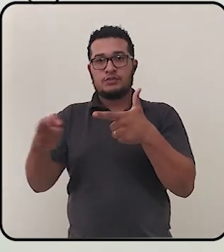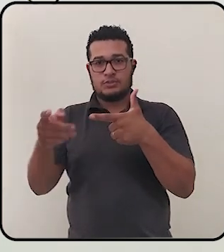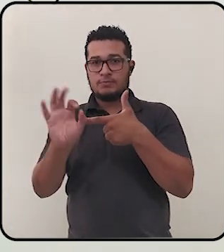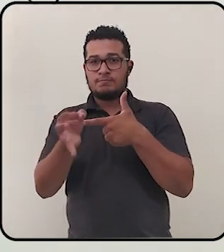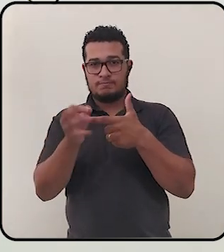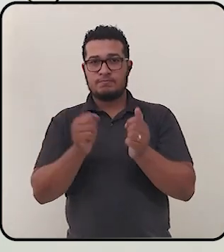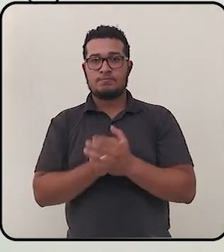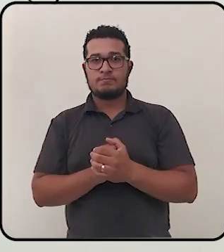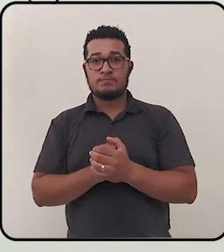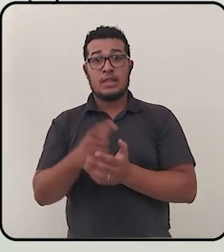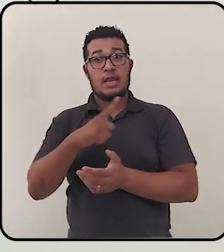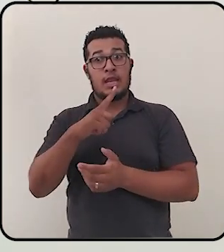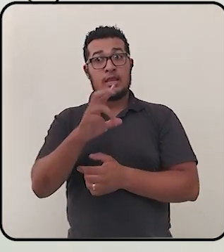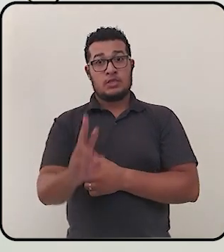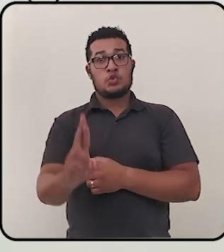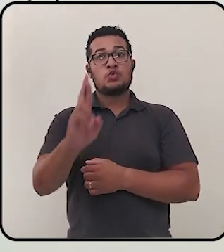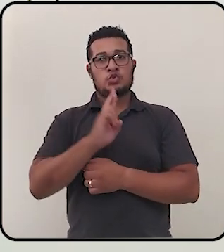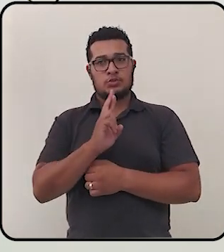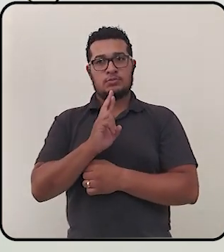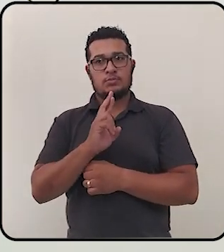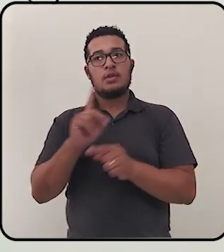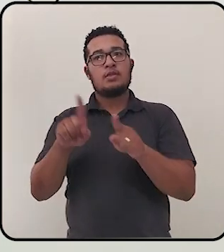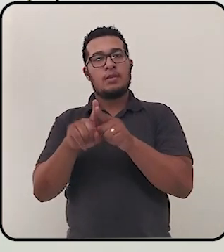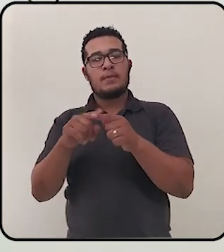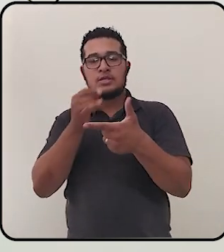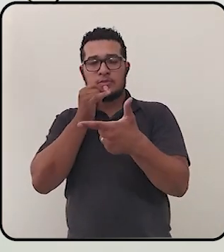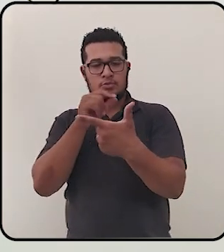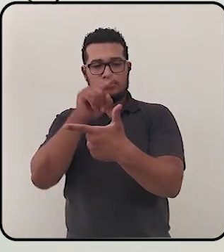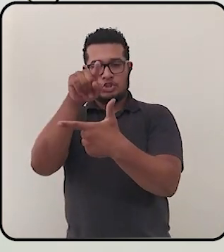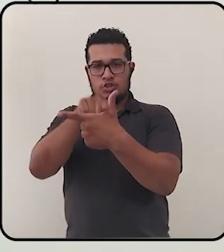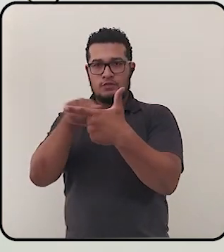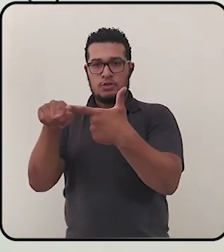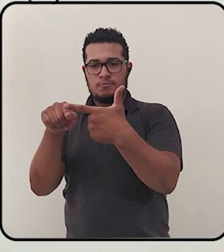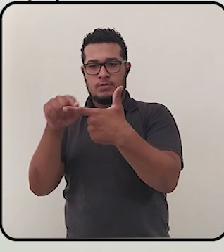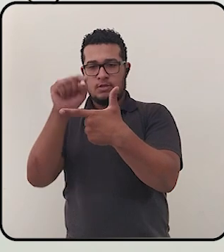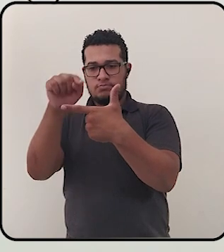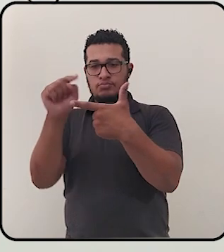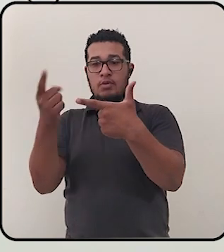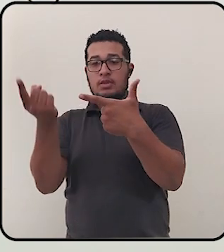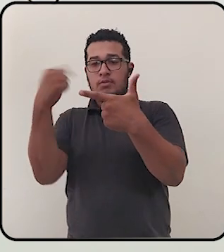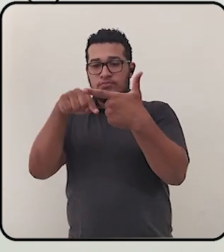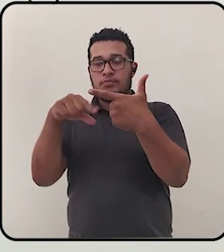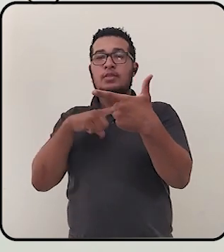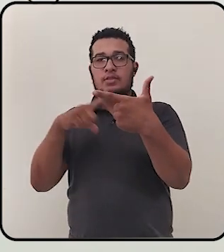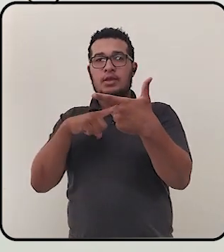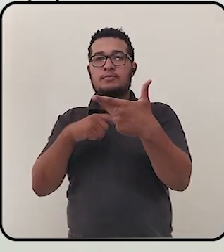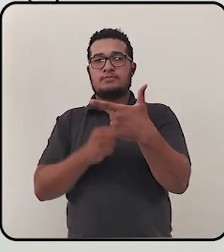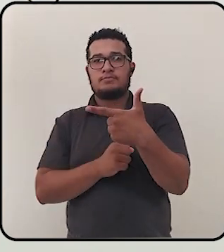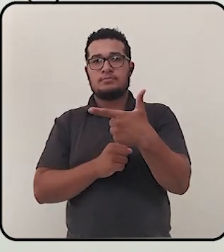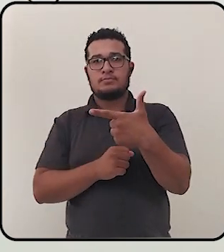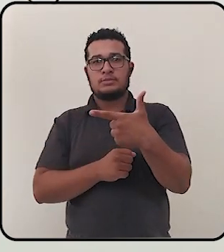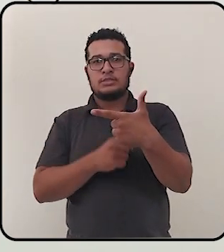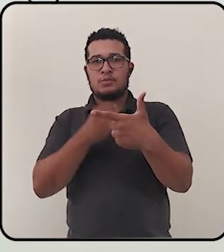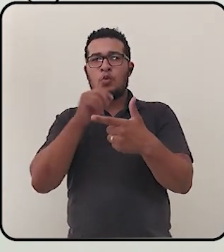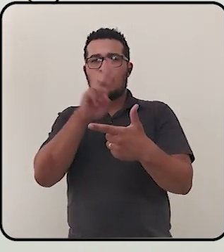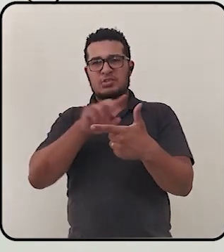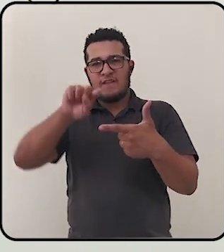Primeiro macete importante, você faz a divisão. Você tem o resultado e você tem o resto.